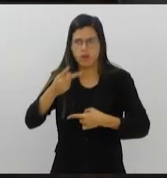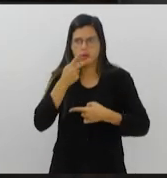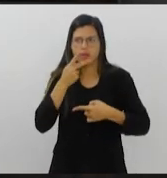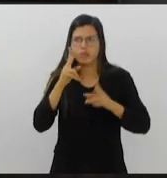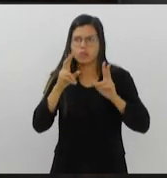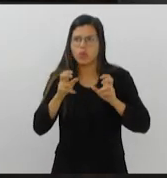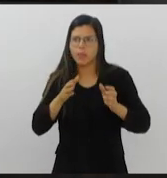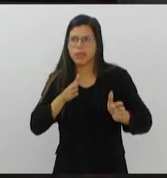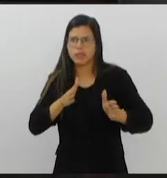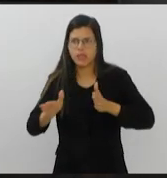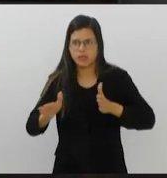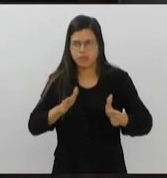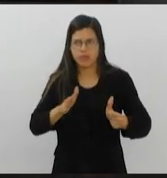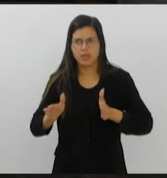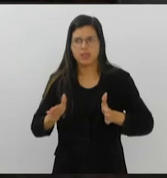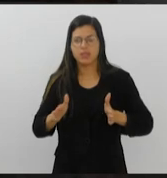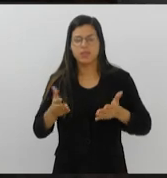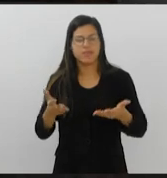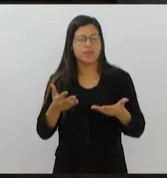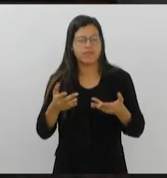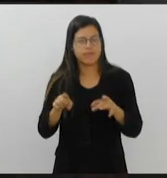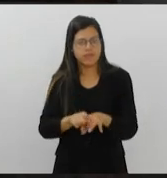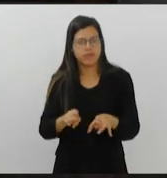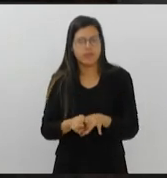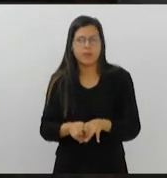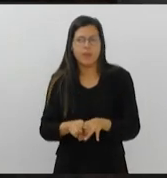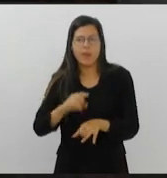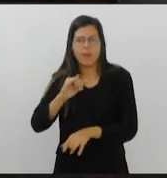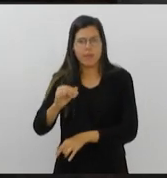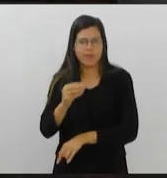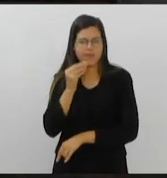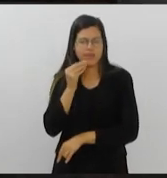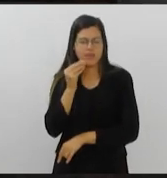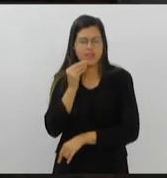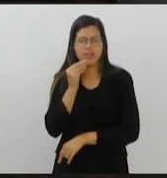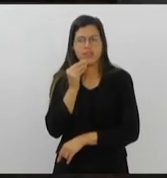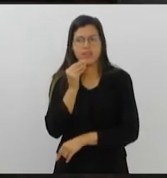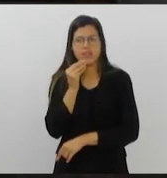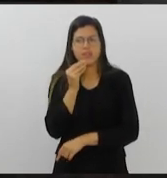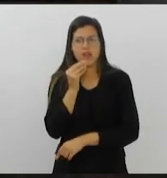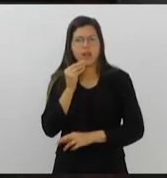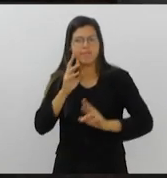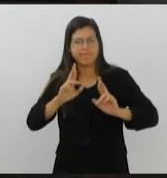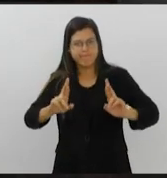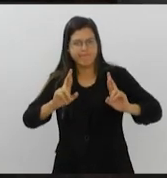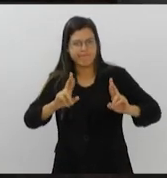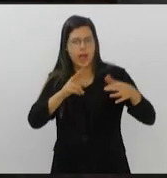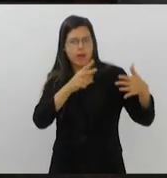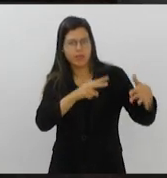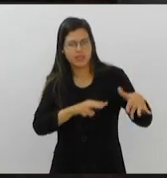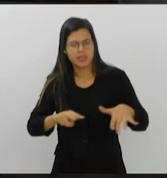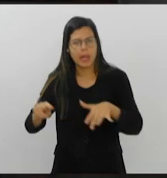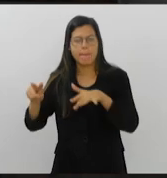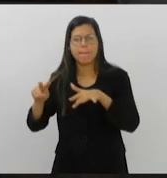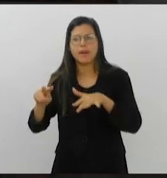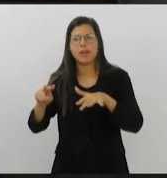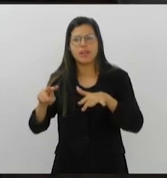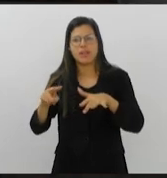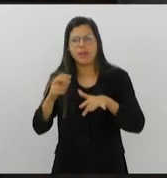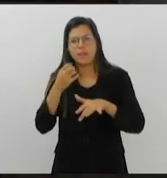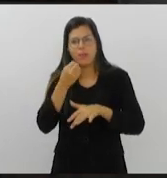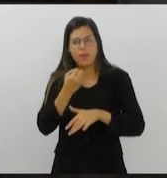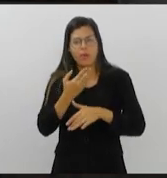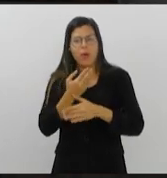em todos os sentidos, eu quero aqui desejar uma semana muito proveitosa e mandar um abraço